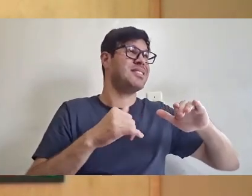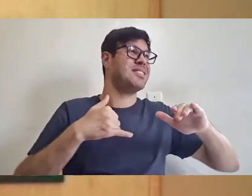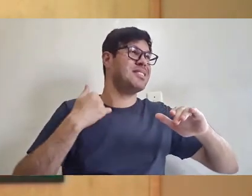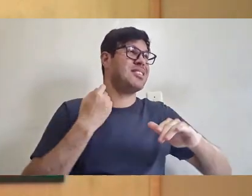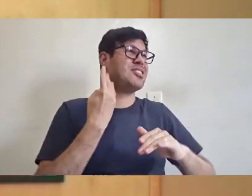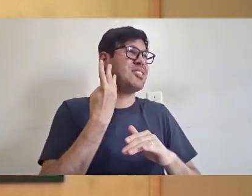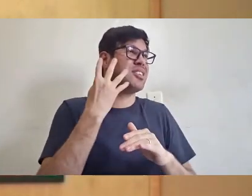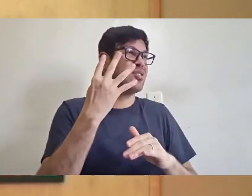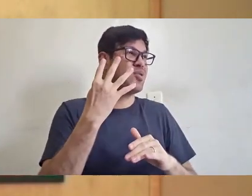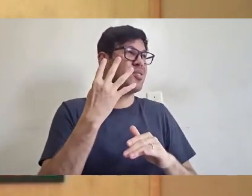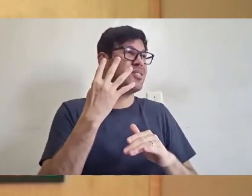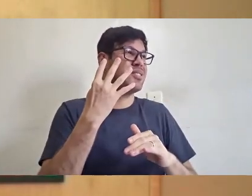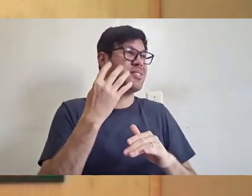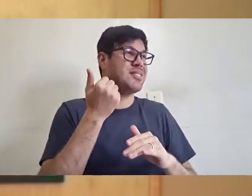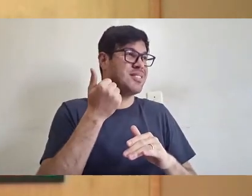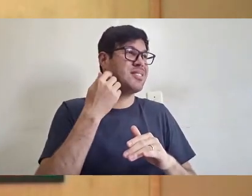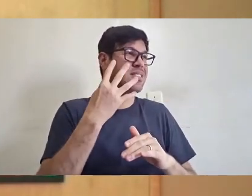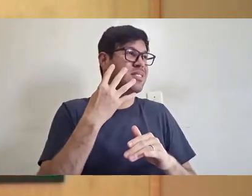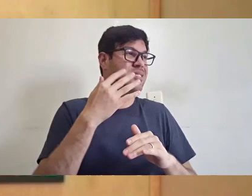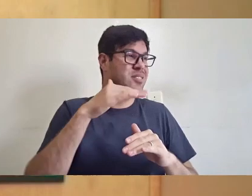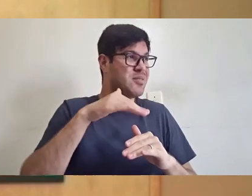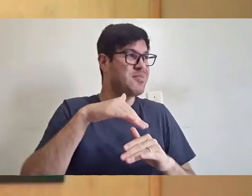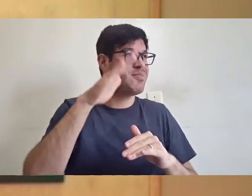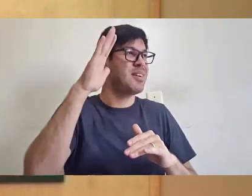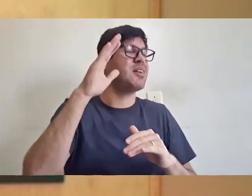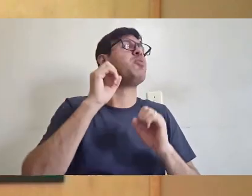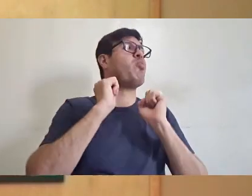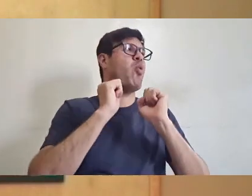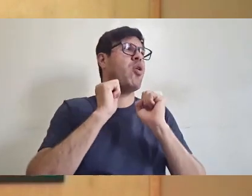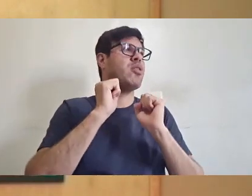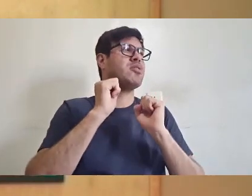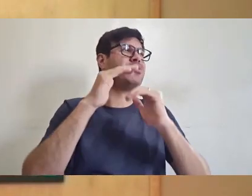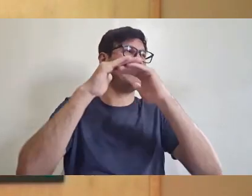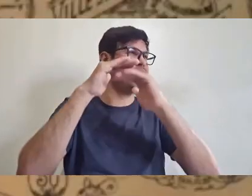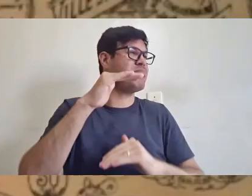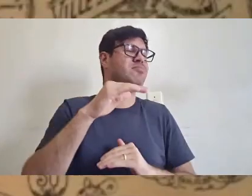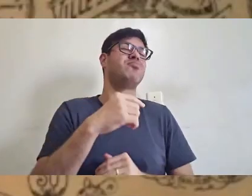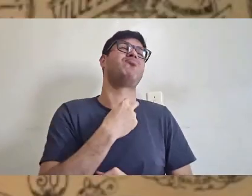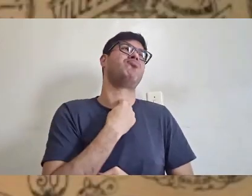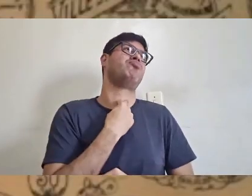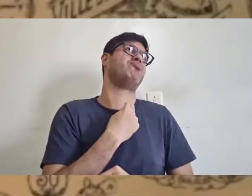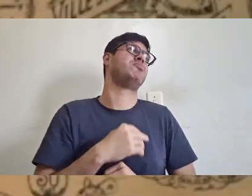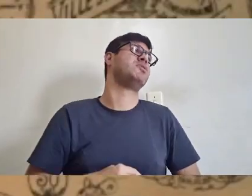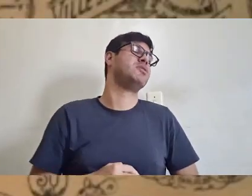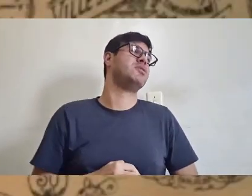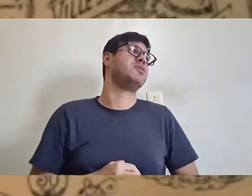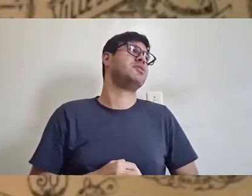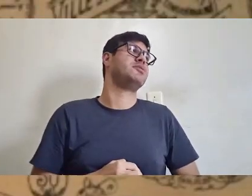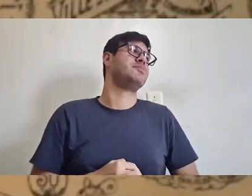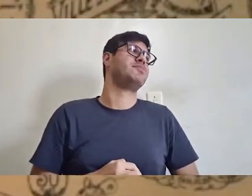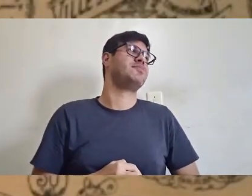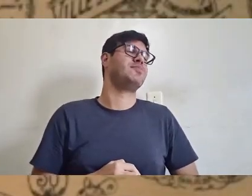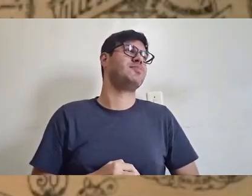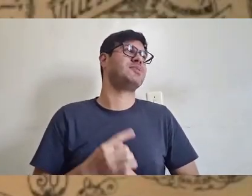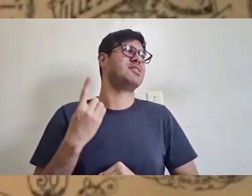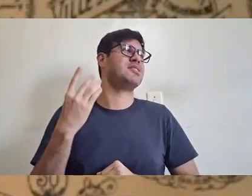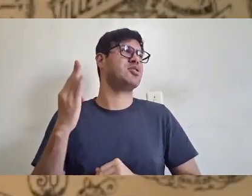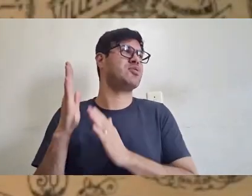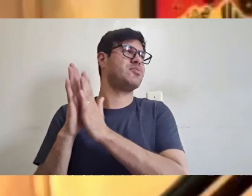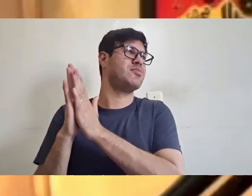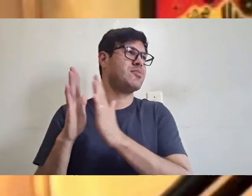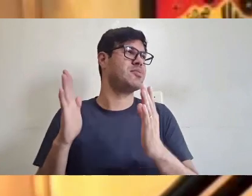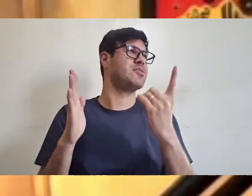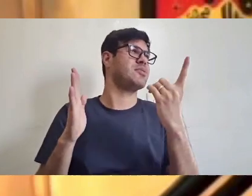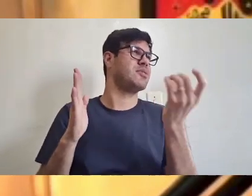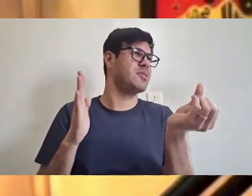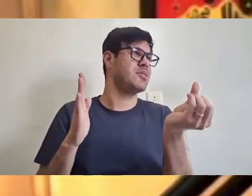né? Antes dos 16. 16, né? 14 a 16. Depende, tem o